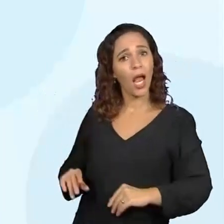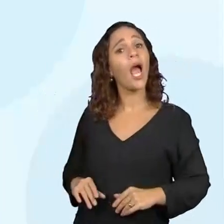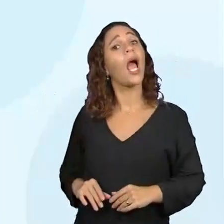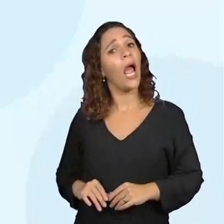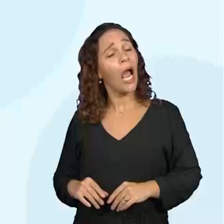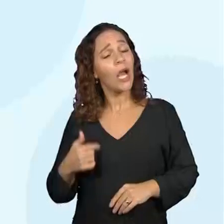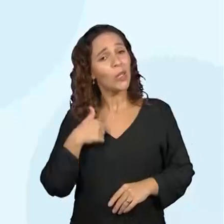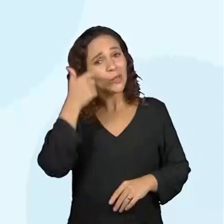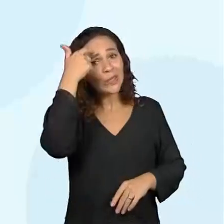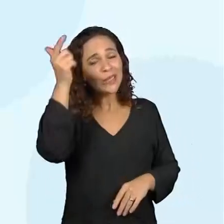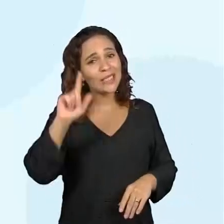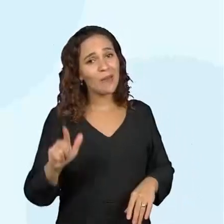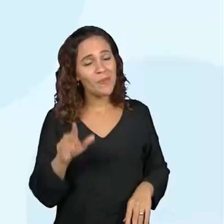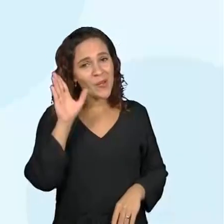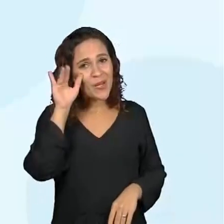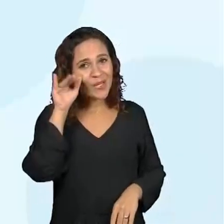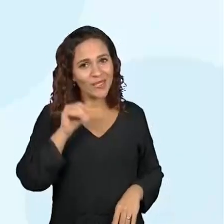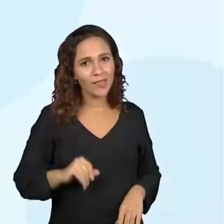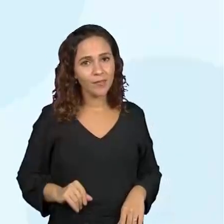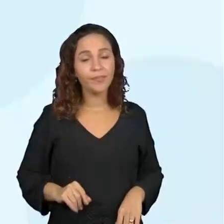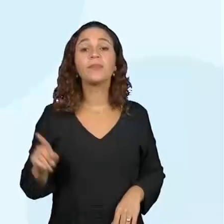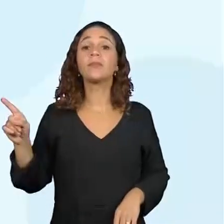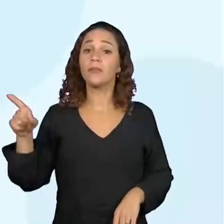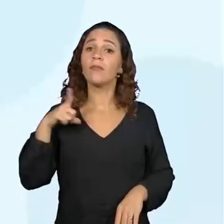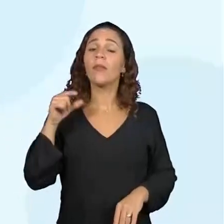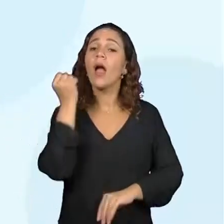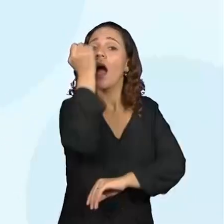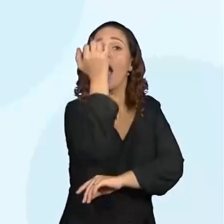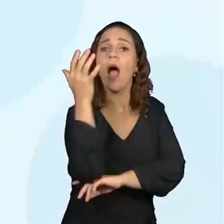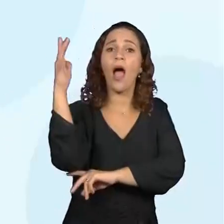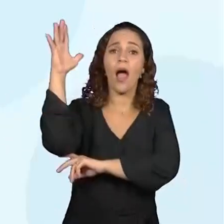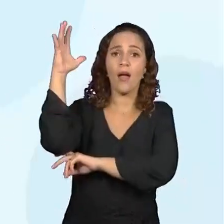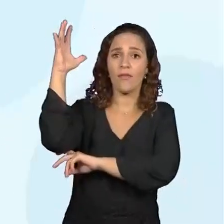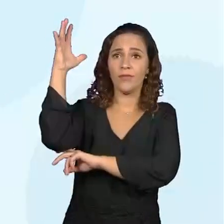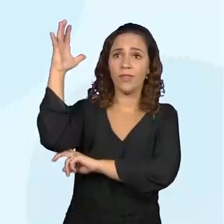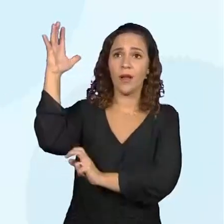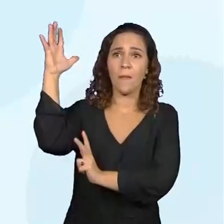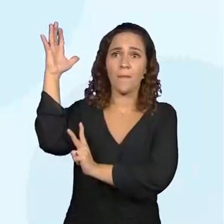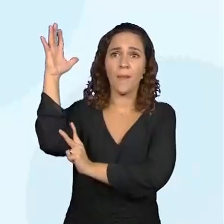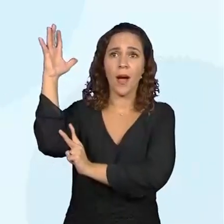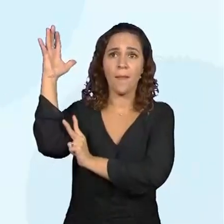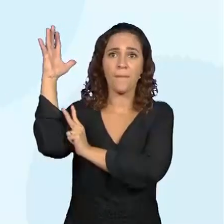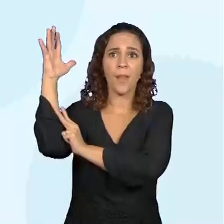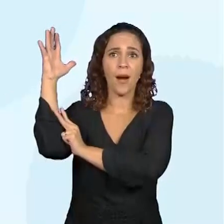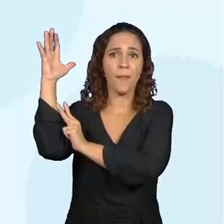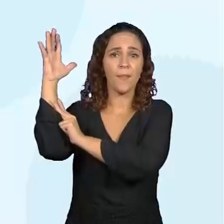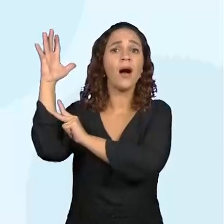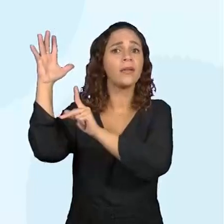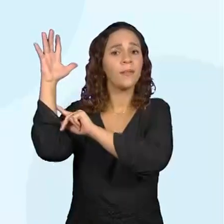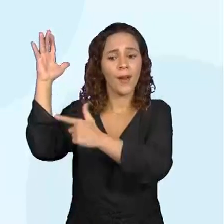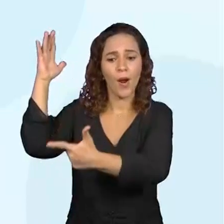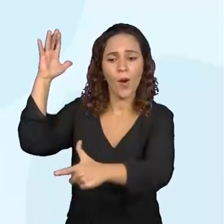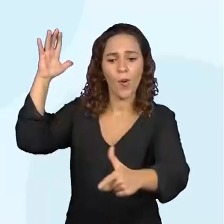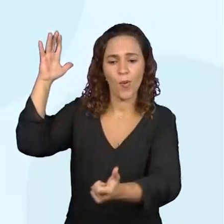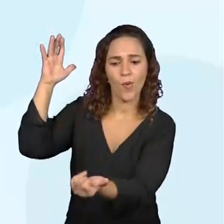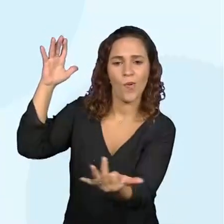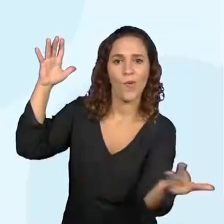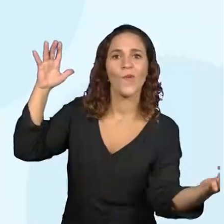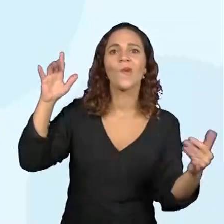essa curiosidade. Ela vive sobre árvores e outros tipos de vegetação. Mas e agora? E para